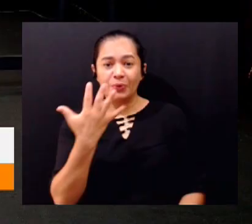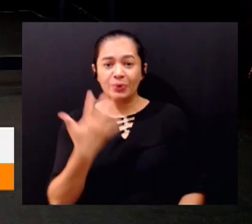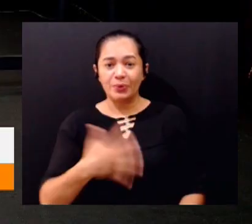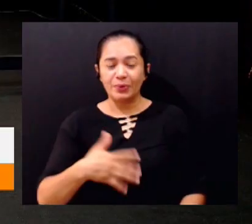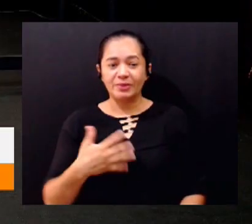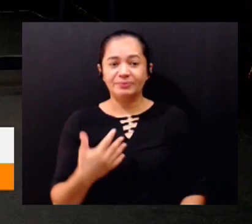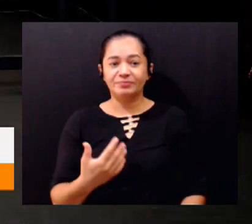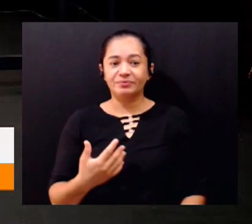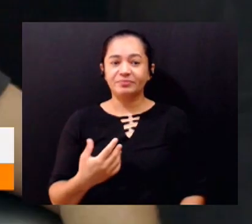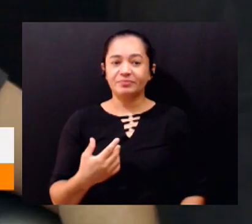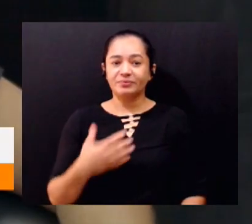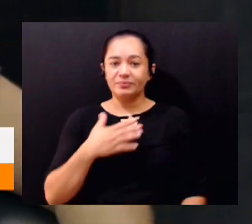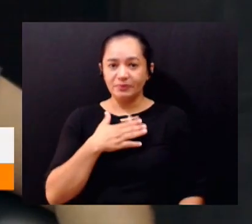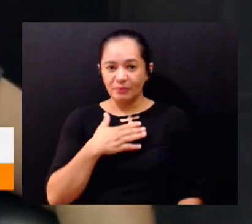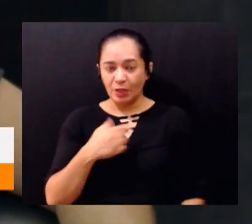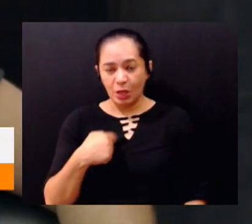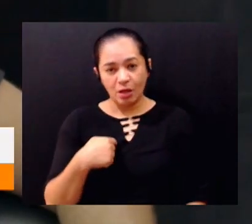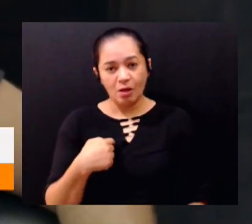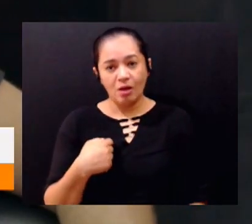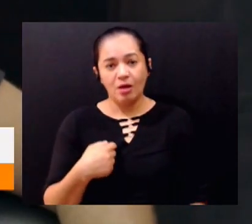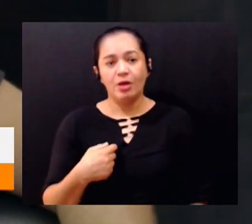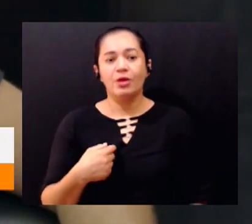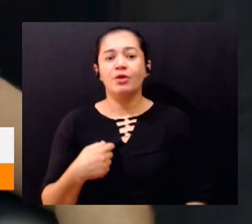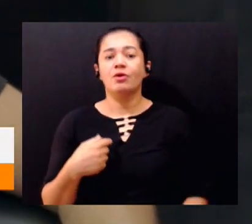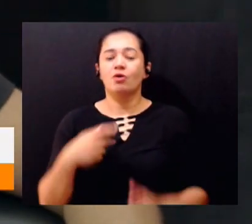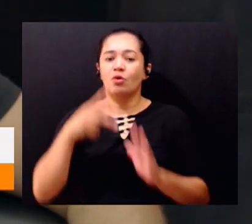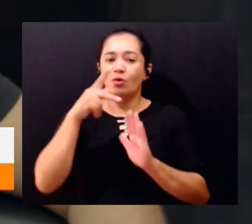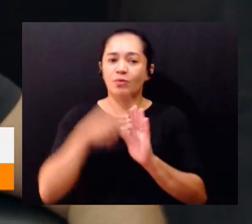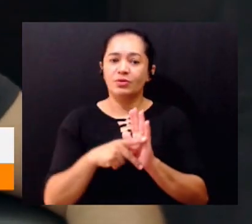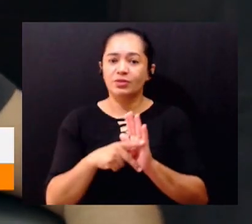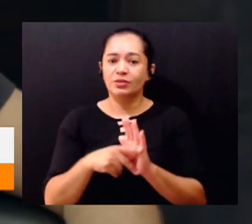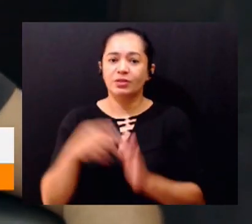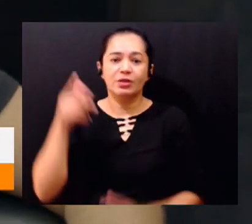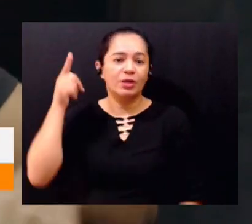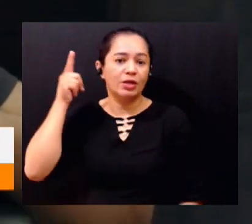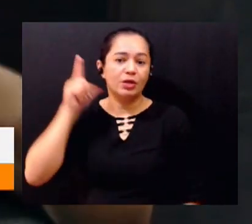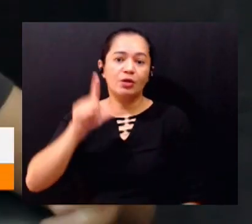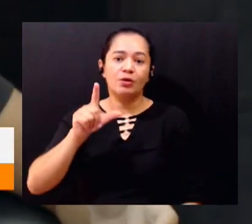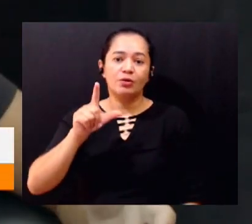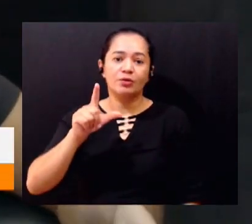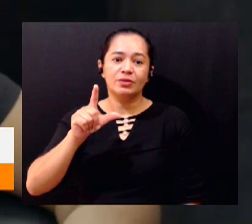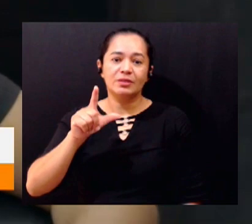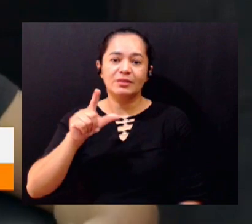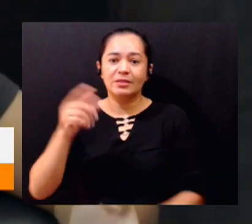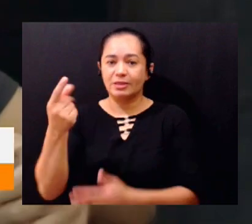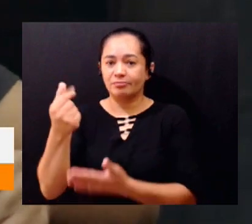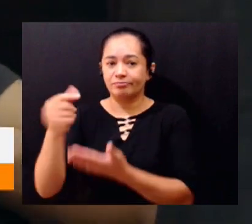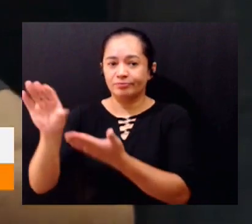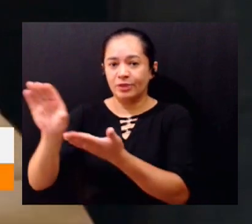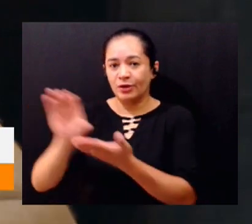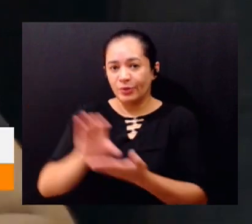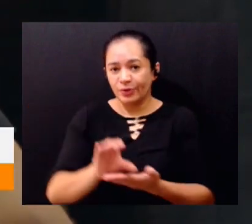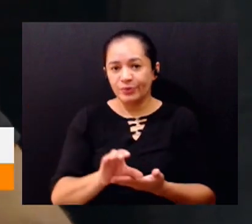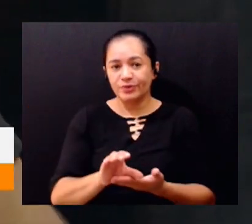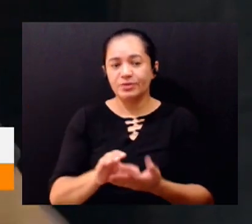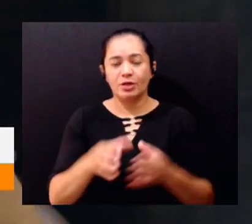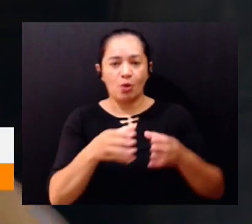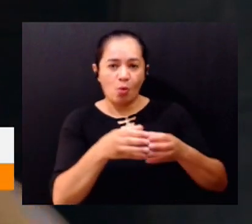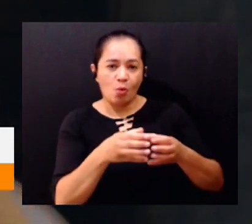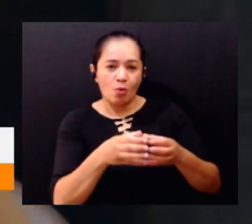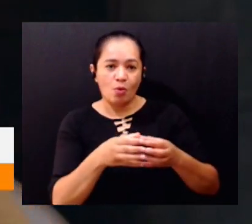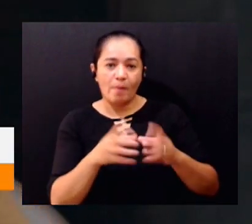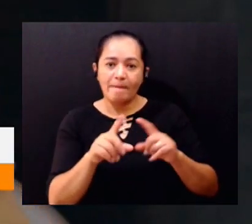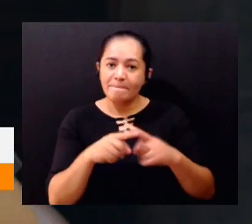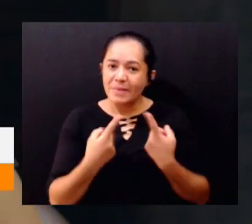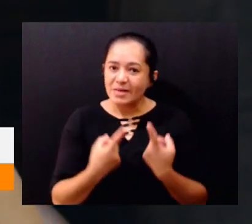né, nesse projeto eu consegui uma verba do PROAC, né? Aí eu consegui ter uma equipe, mas os Capitães Sunguinhas, né, que são